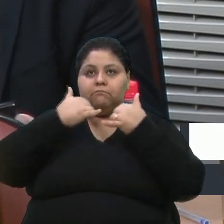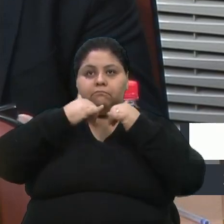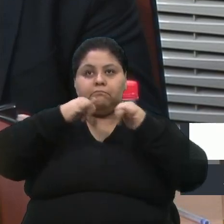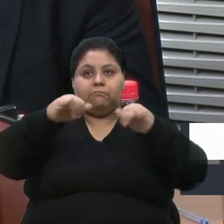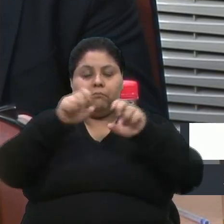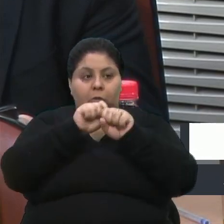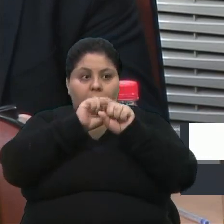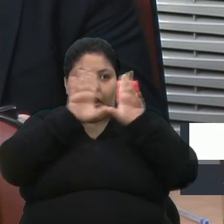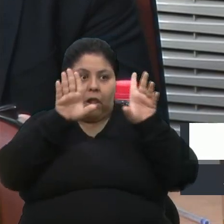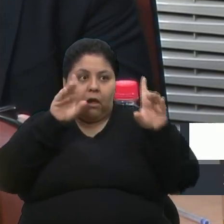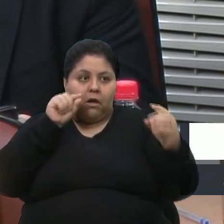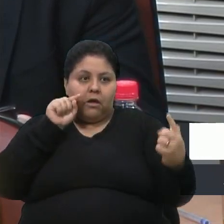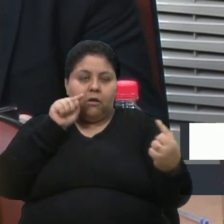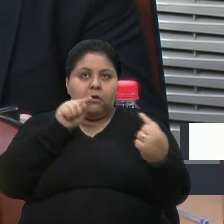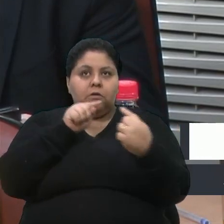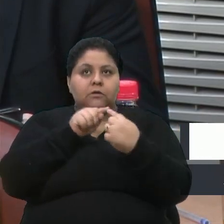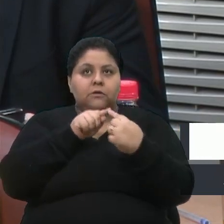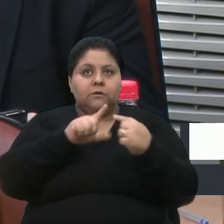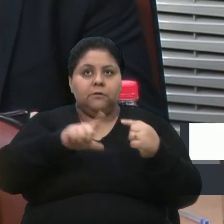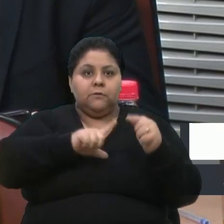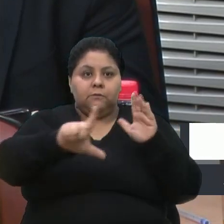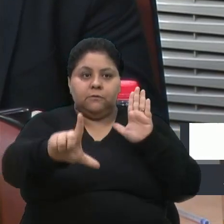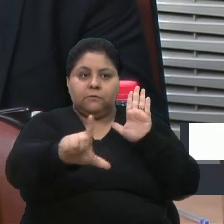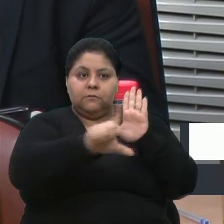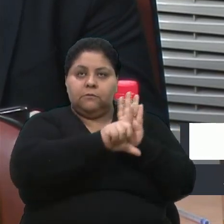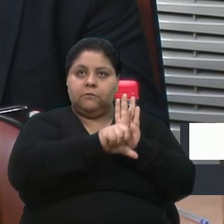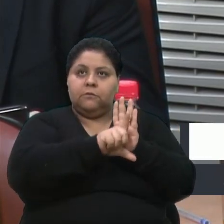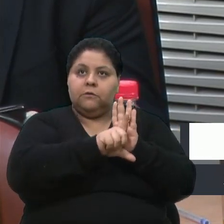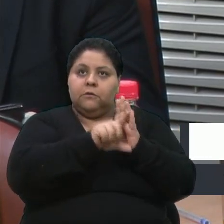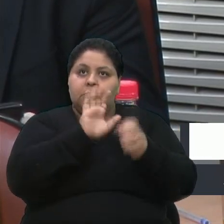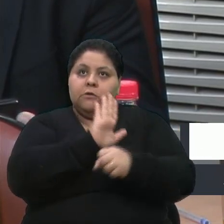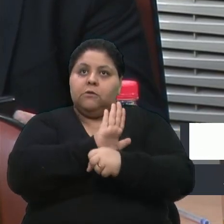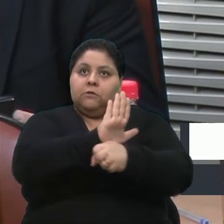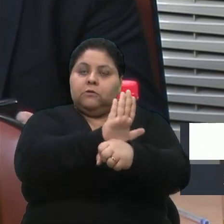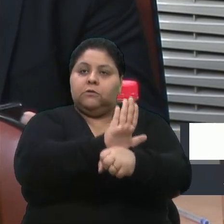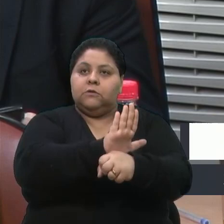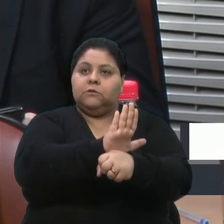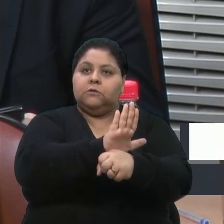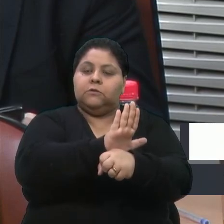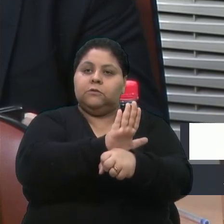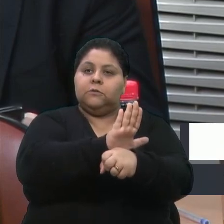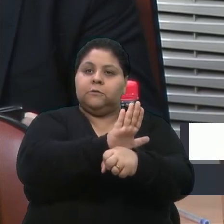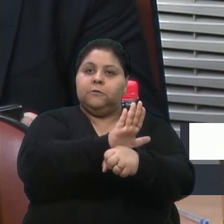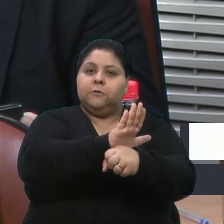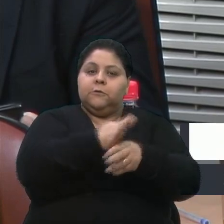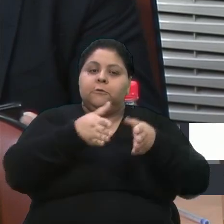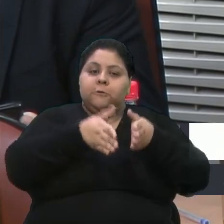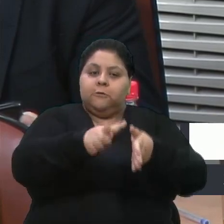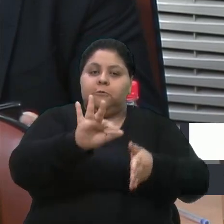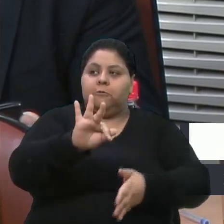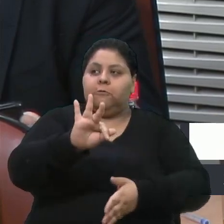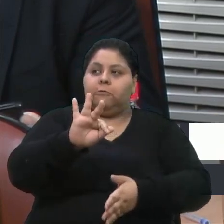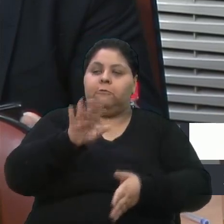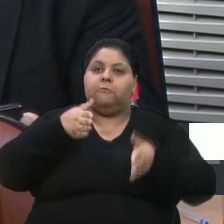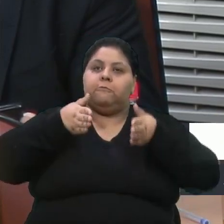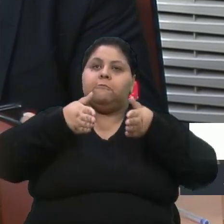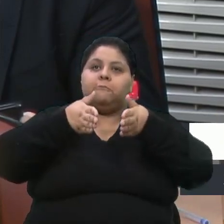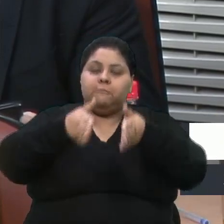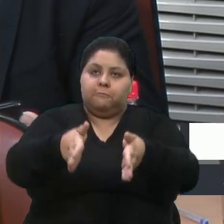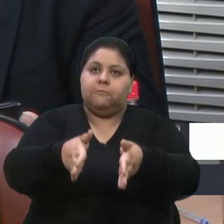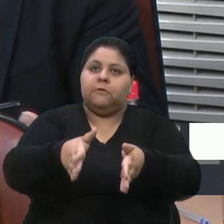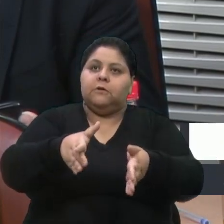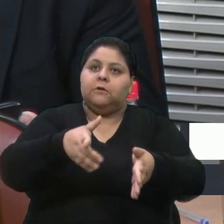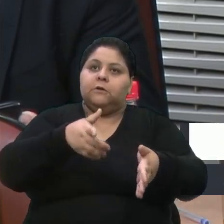existe uma lei do município, que é o auxílio funeral, que muitas vezes a pessoa paga aluguel, tem